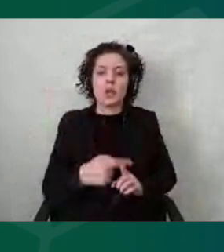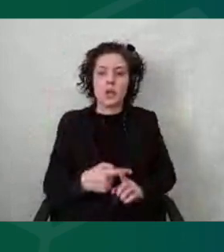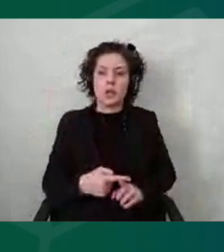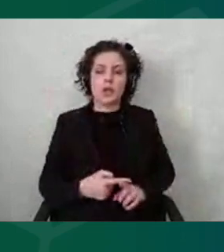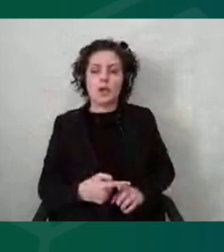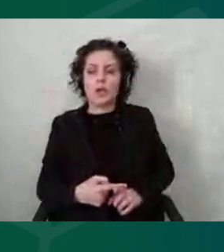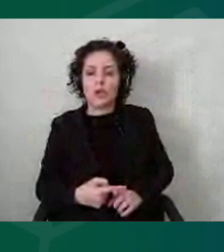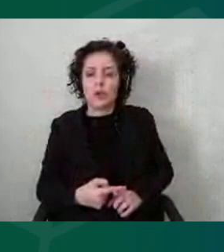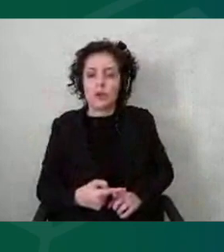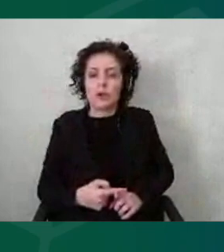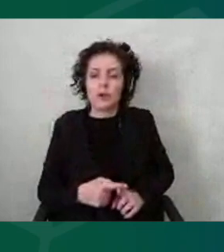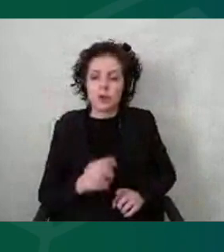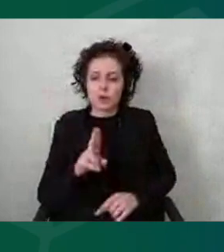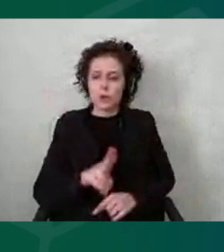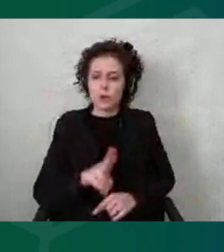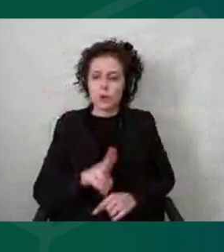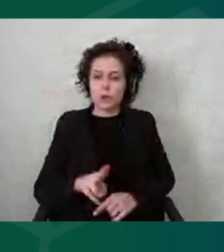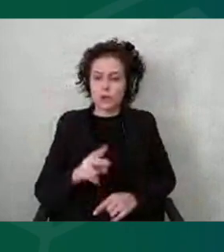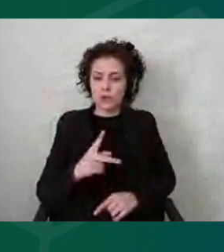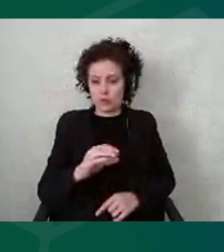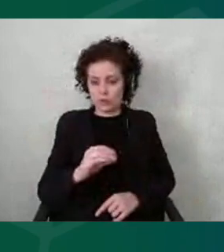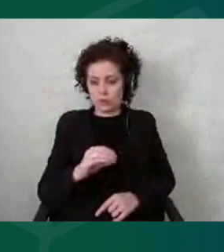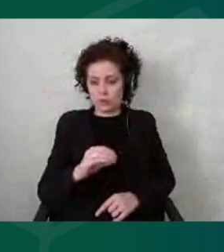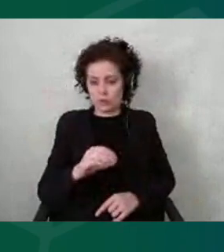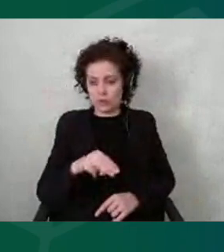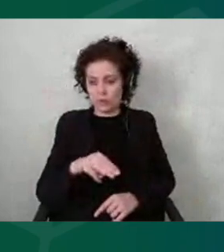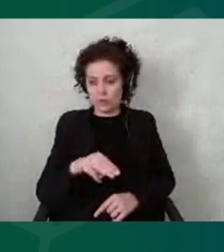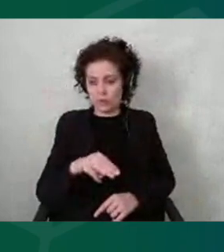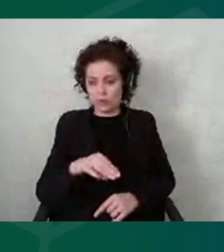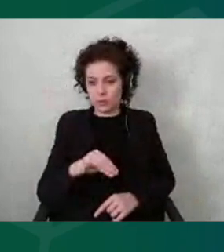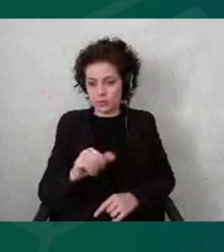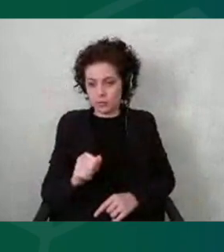da proteômica para caracterizar